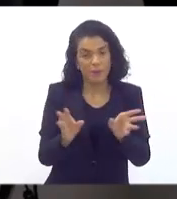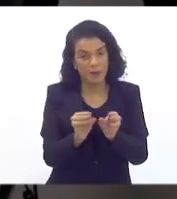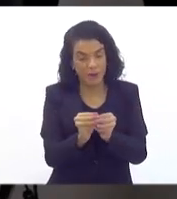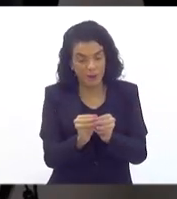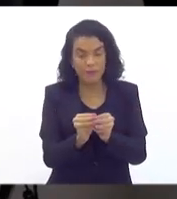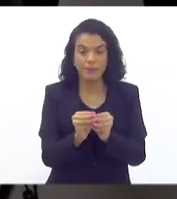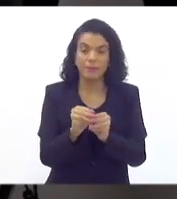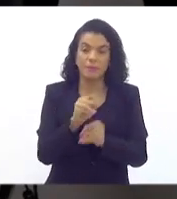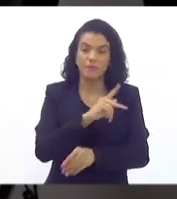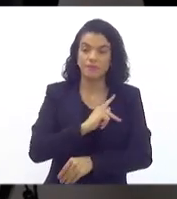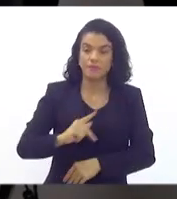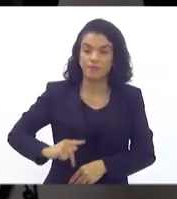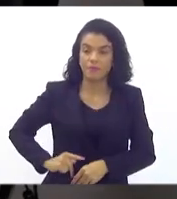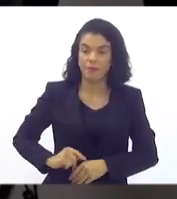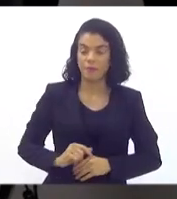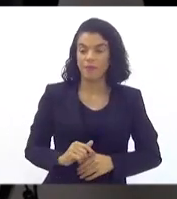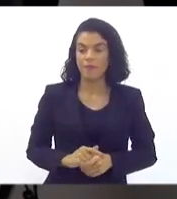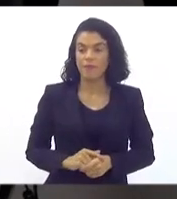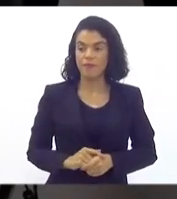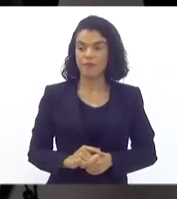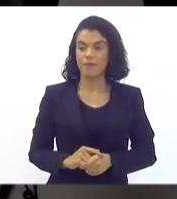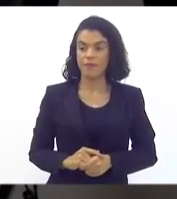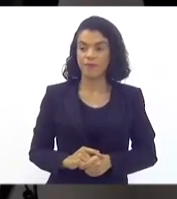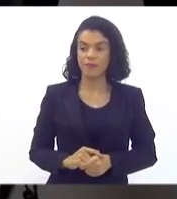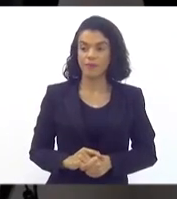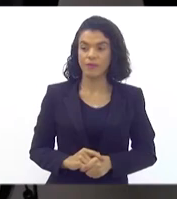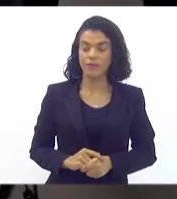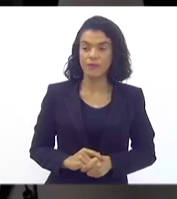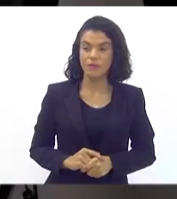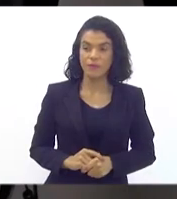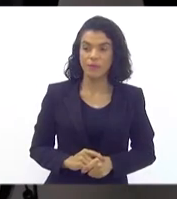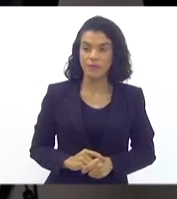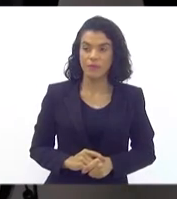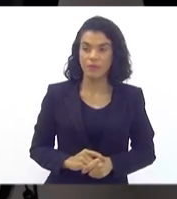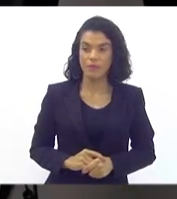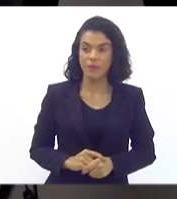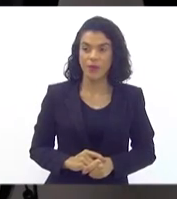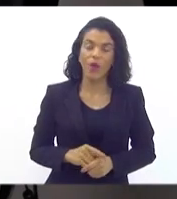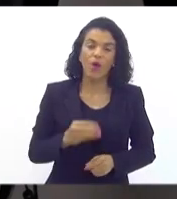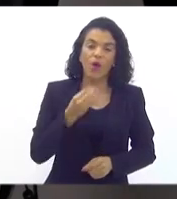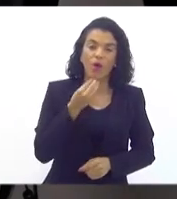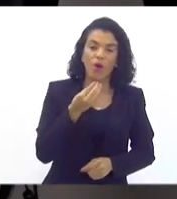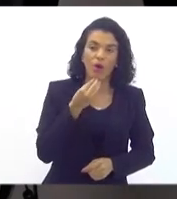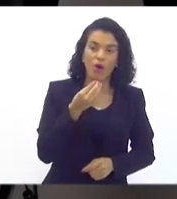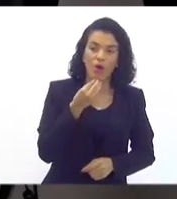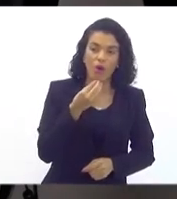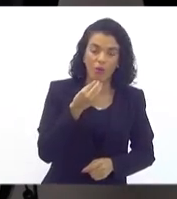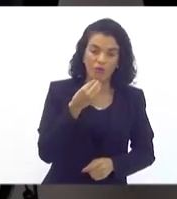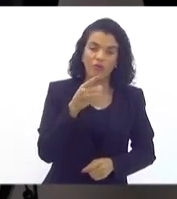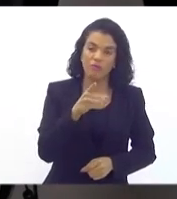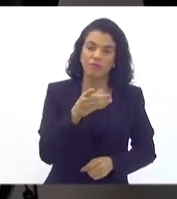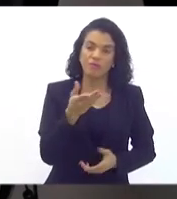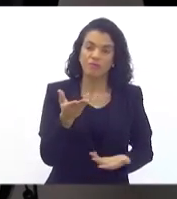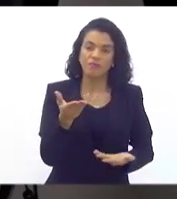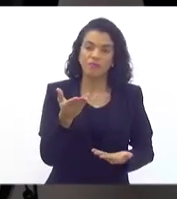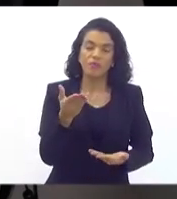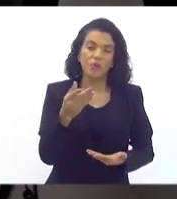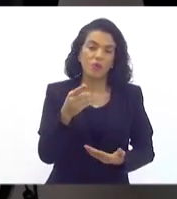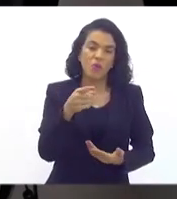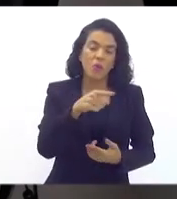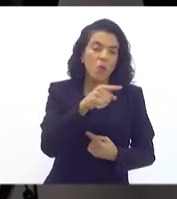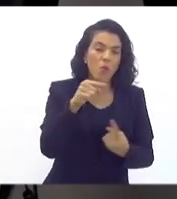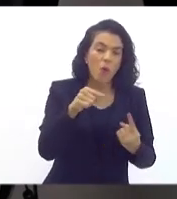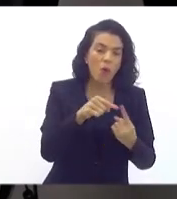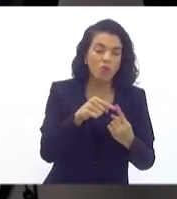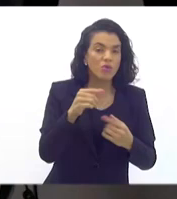eh eu quero dizer o seguinte é eu obviamente sempre que isso atingir onde todo